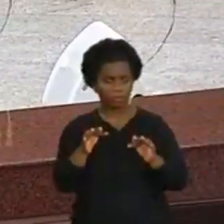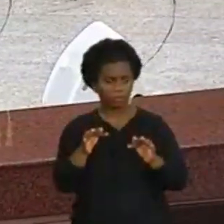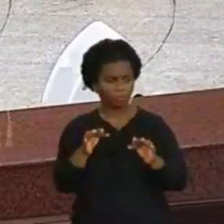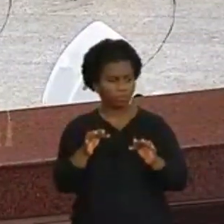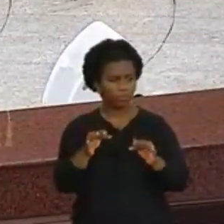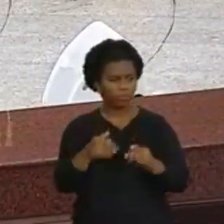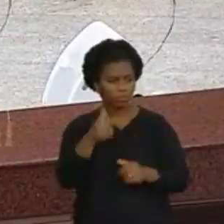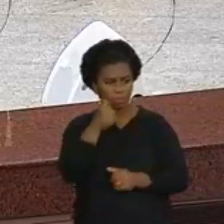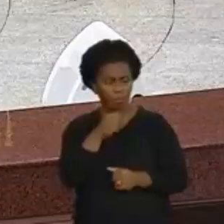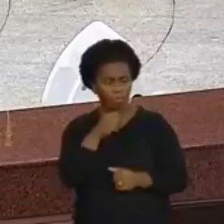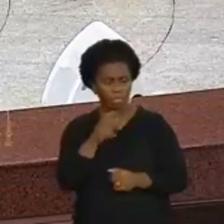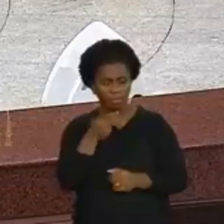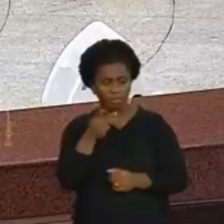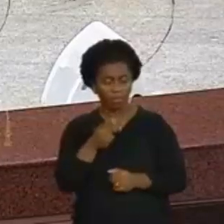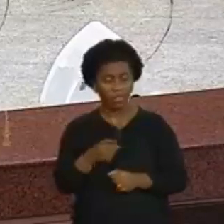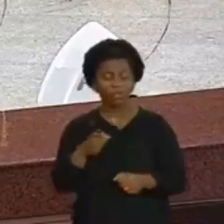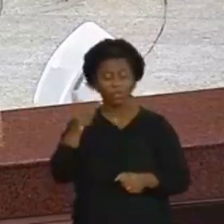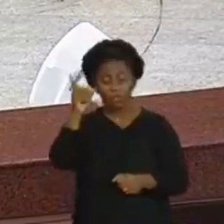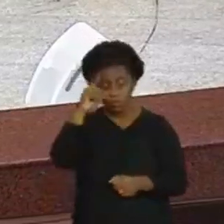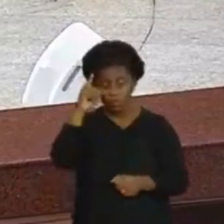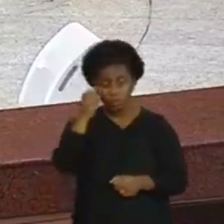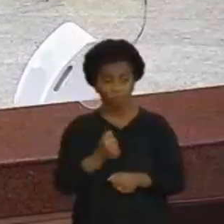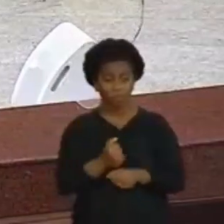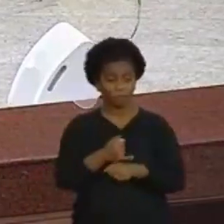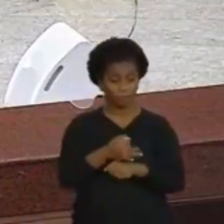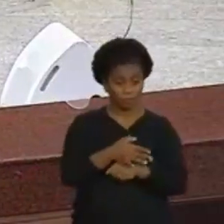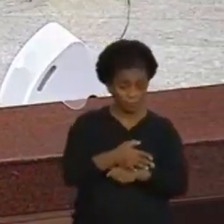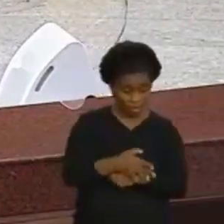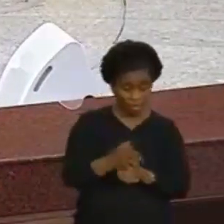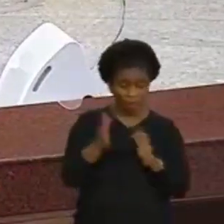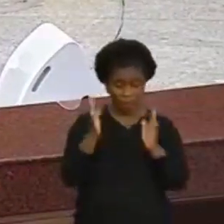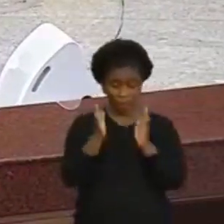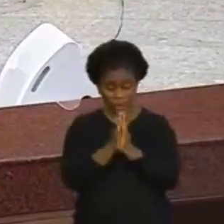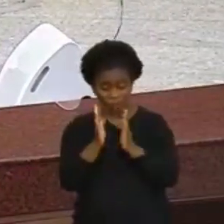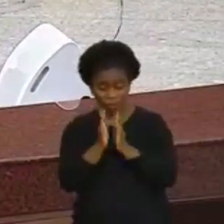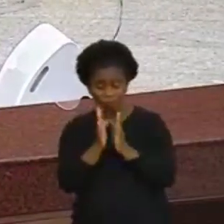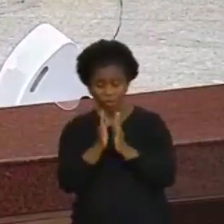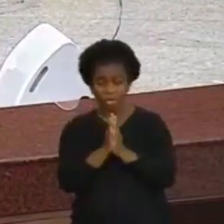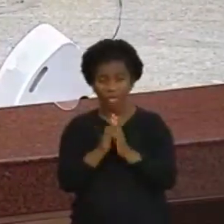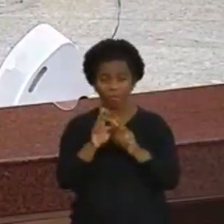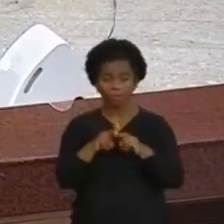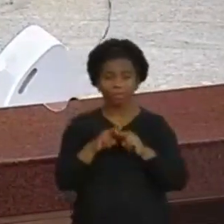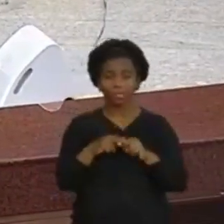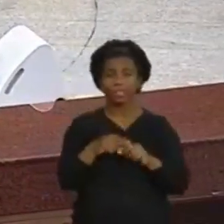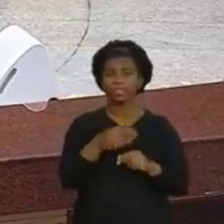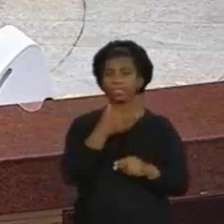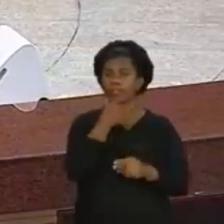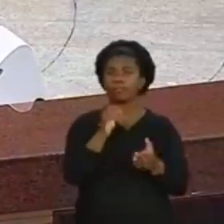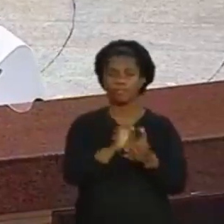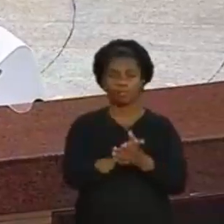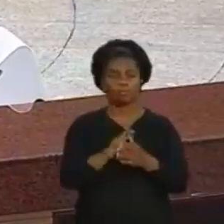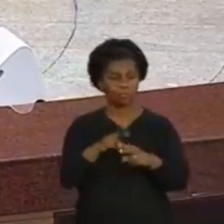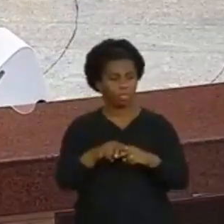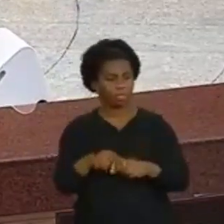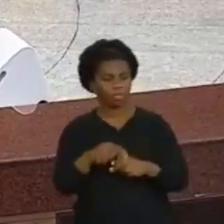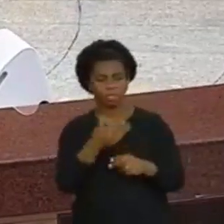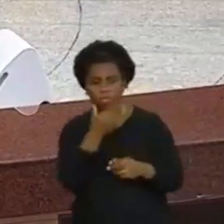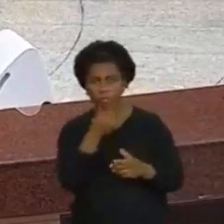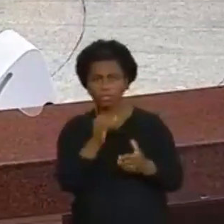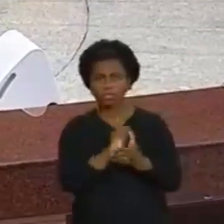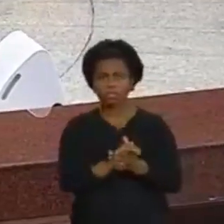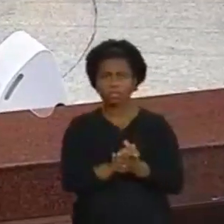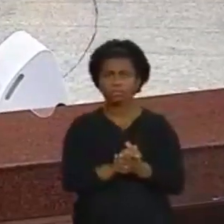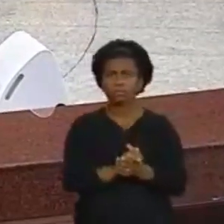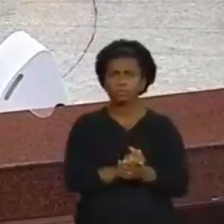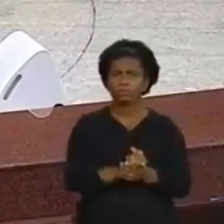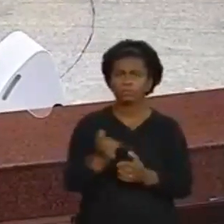marido. Pelo marido ela tinha disposição para acordar todo dia de madrugada para orar. Quantos de